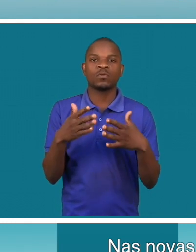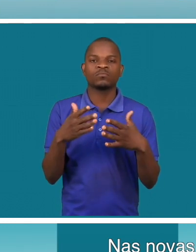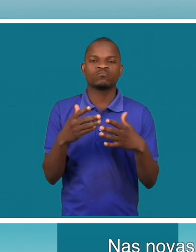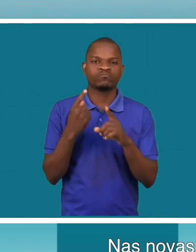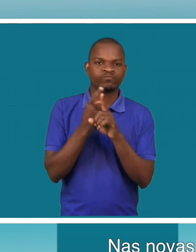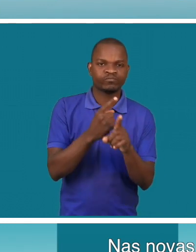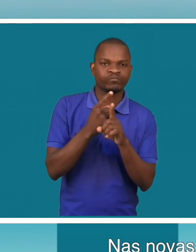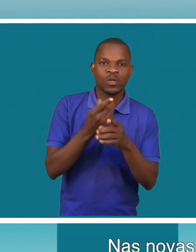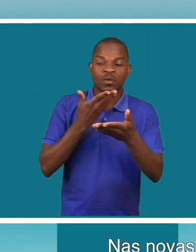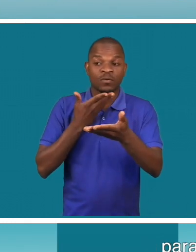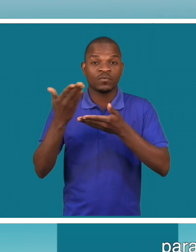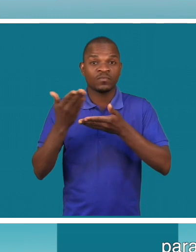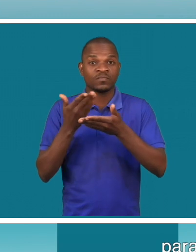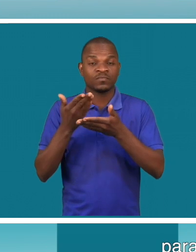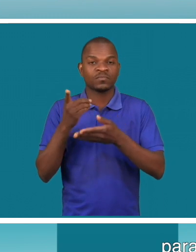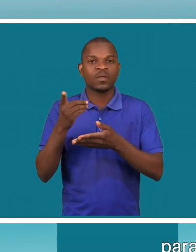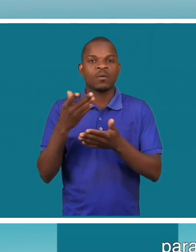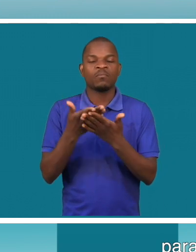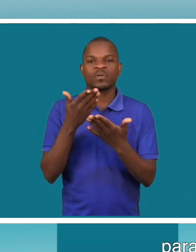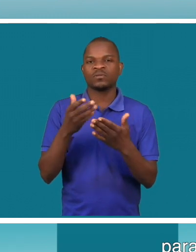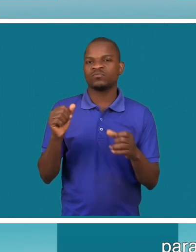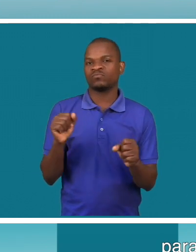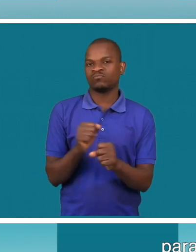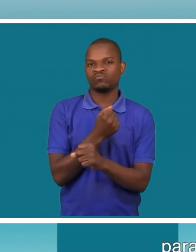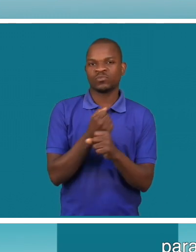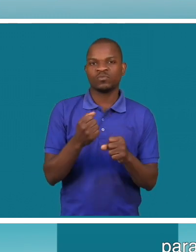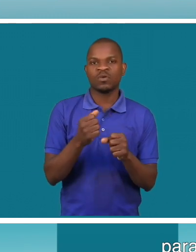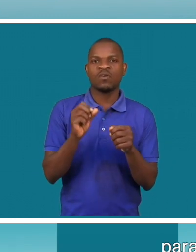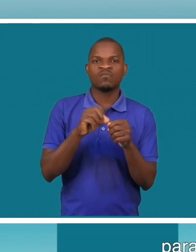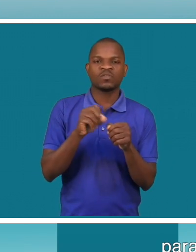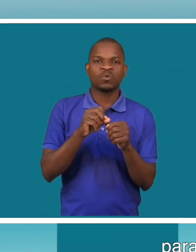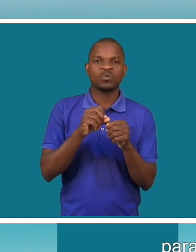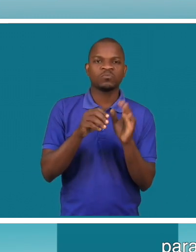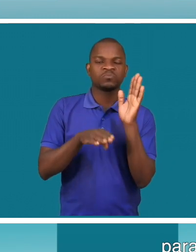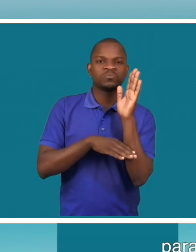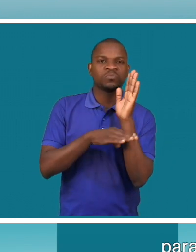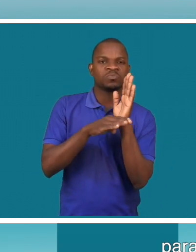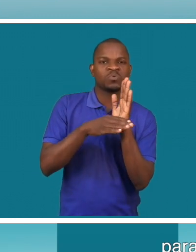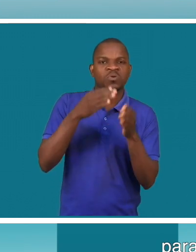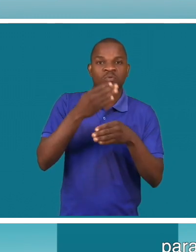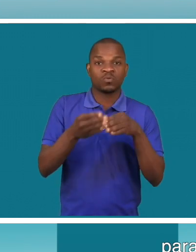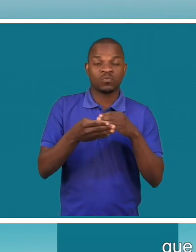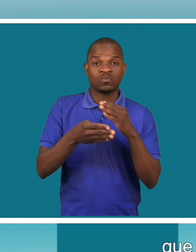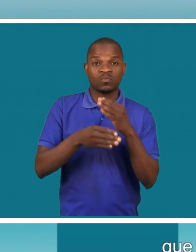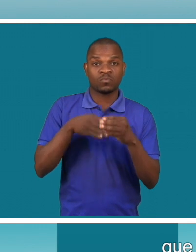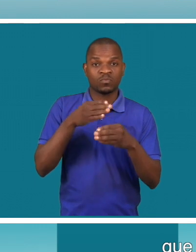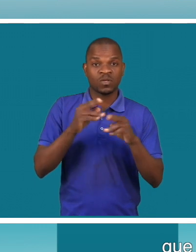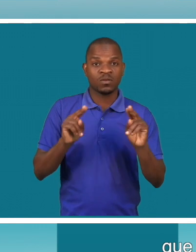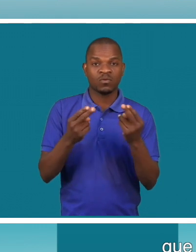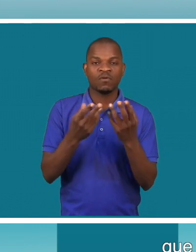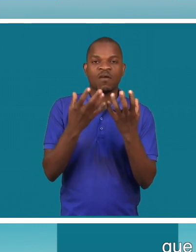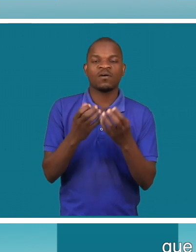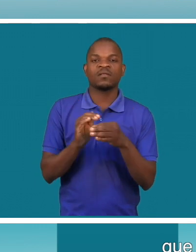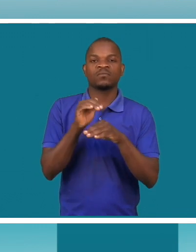interagir com as obras públicas para que não admitam que hajam obras, pelo menos as obras atuais, que não